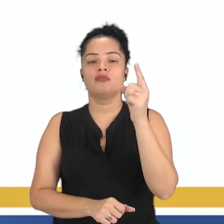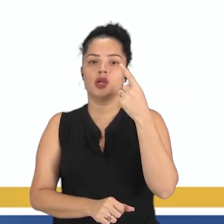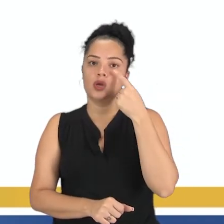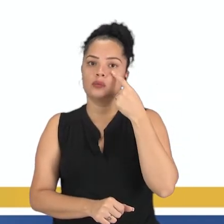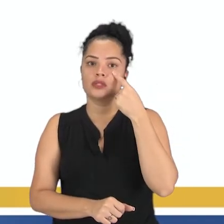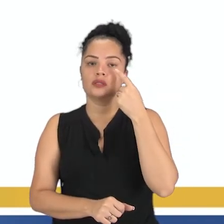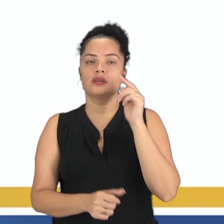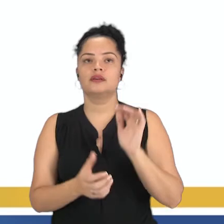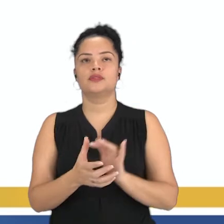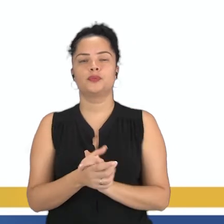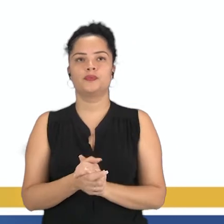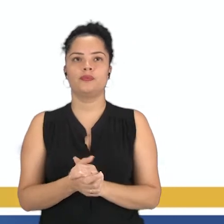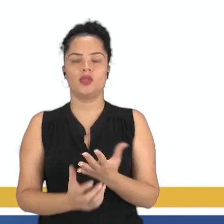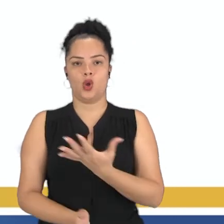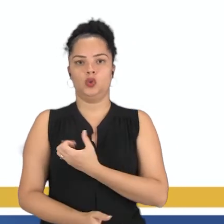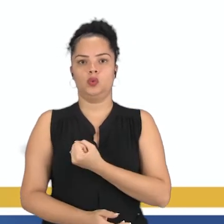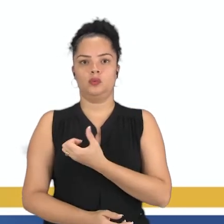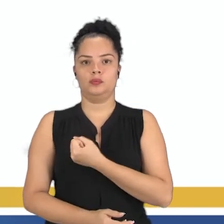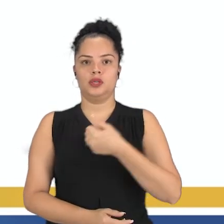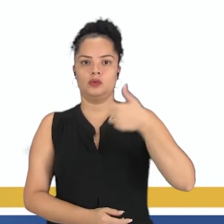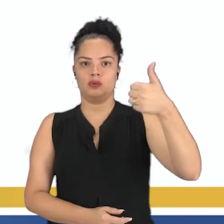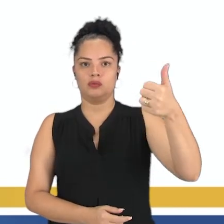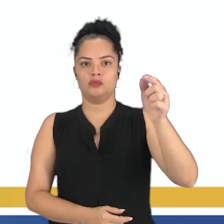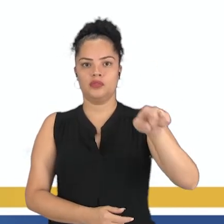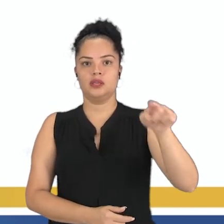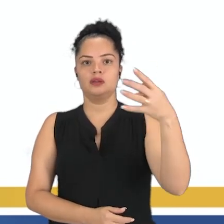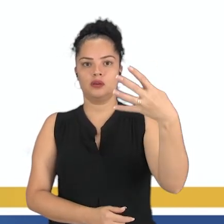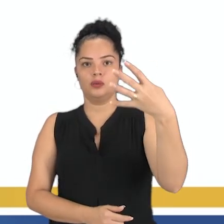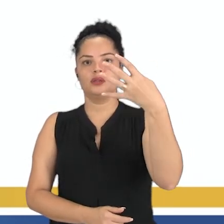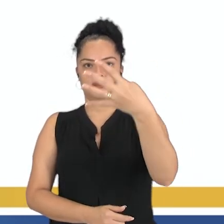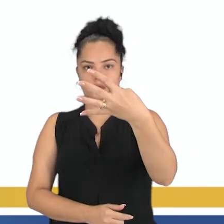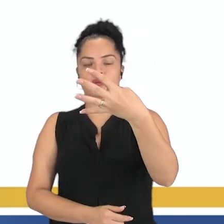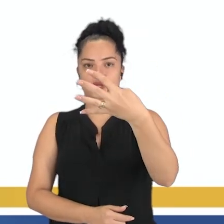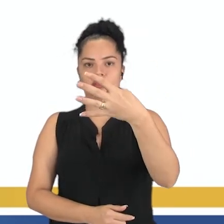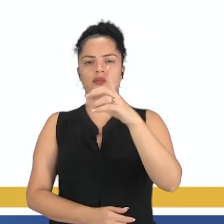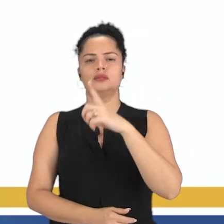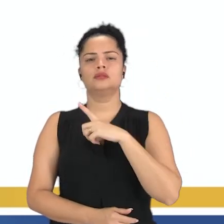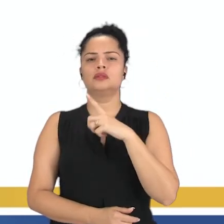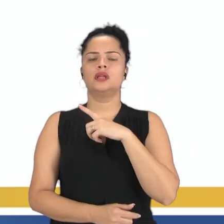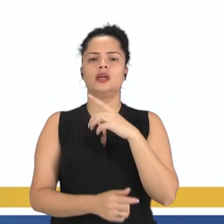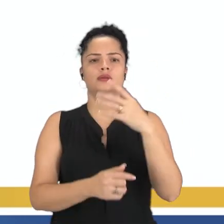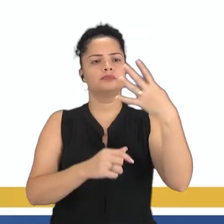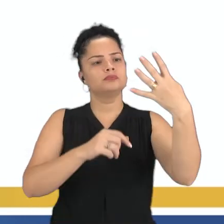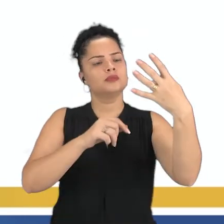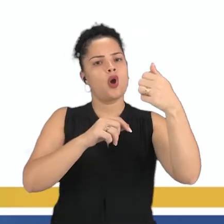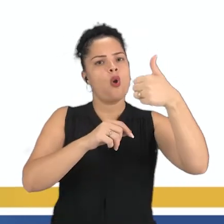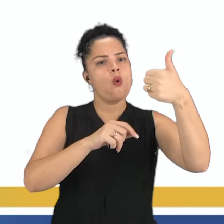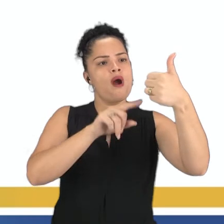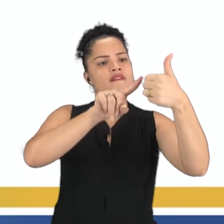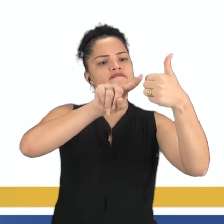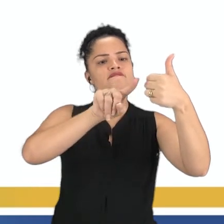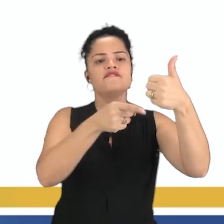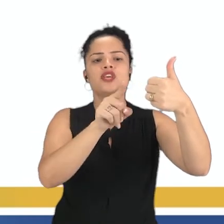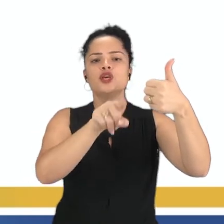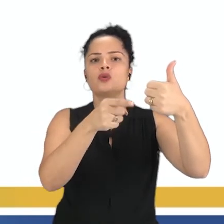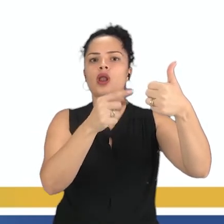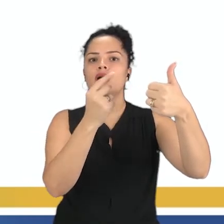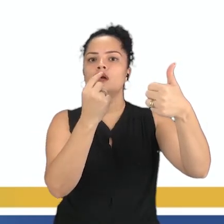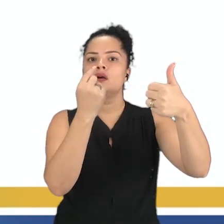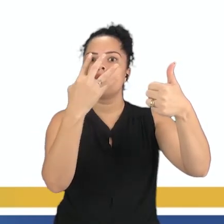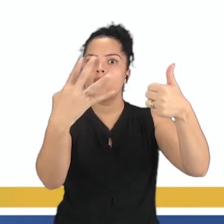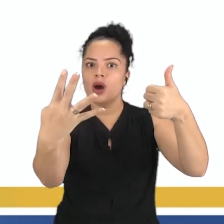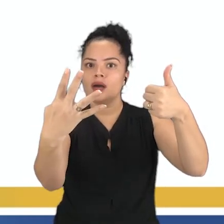seguinte. O número 1,44 ele tem quantas casas decimais após a vírgula? Ele tem duas